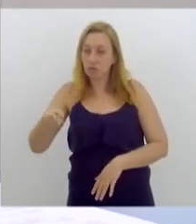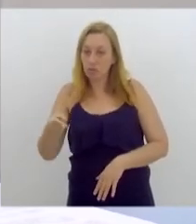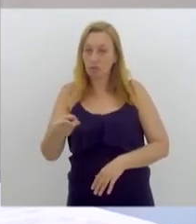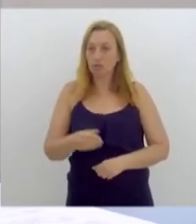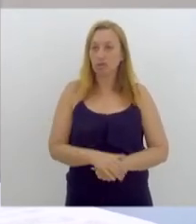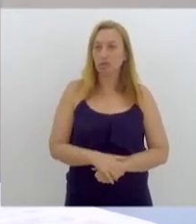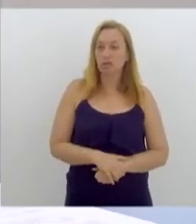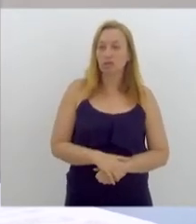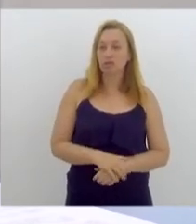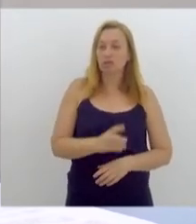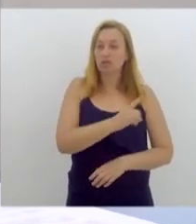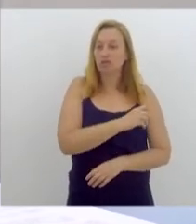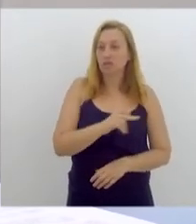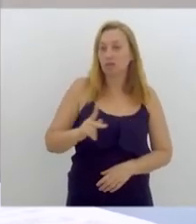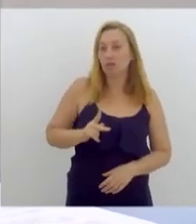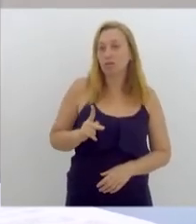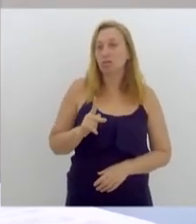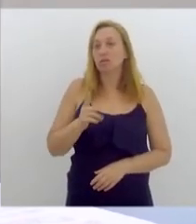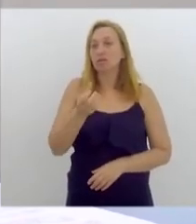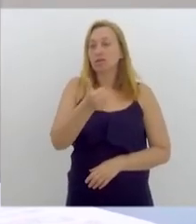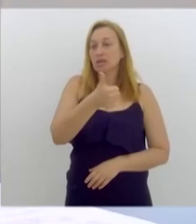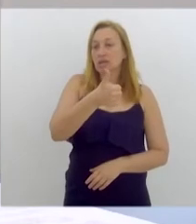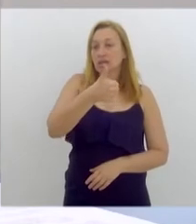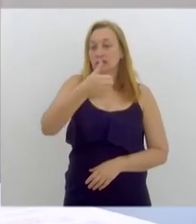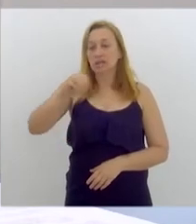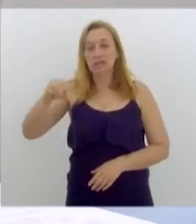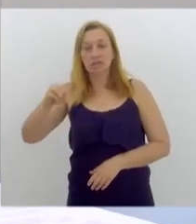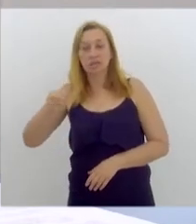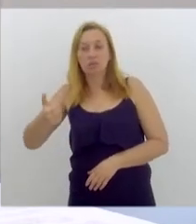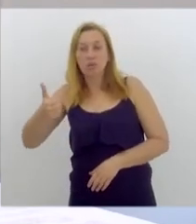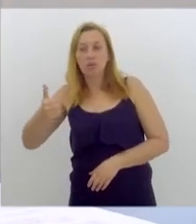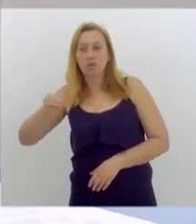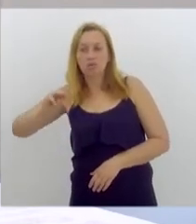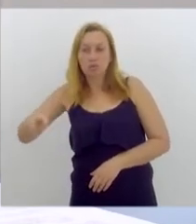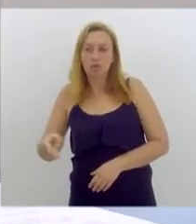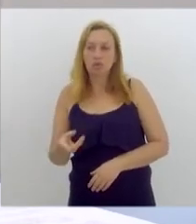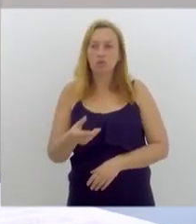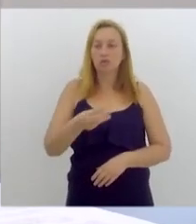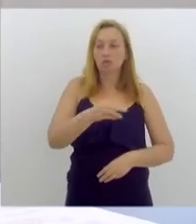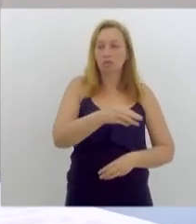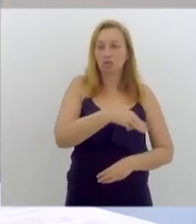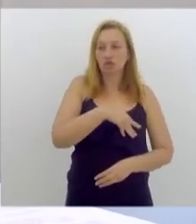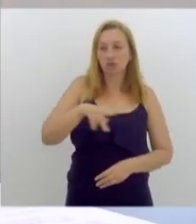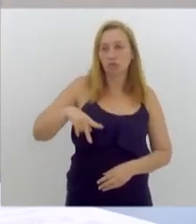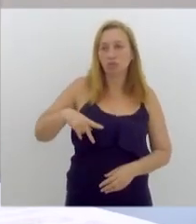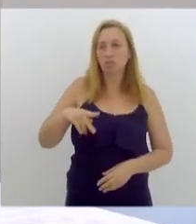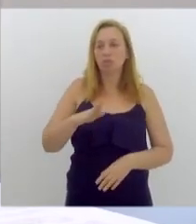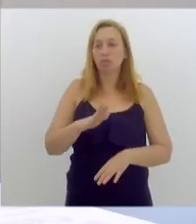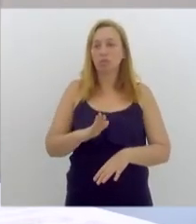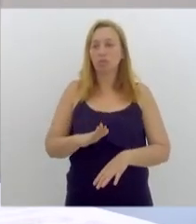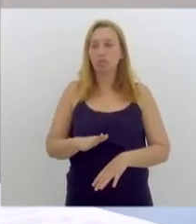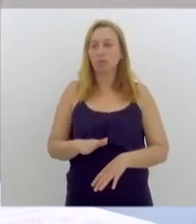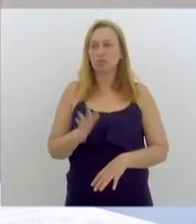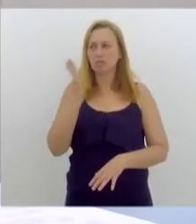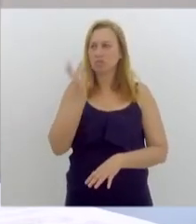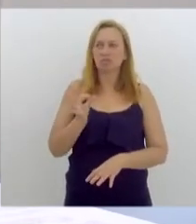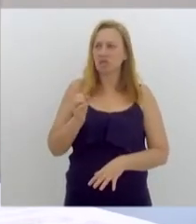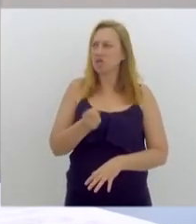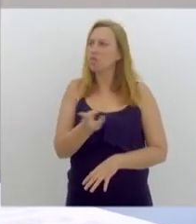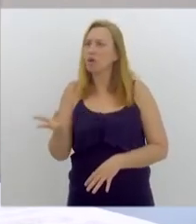a defensoria mais cento e tantos milhões o Ministério Público eu não sei